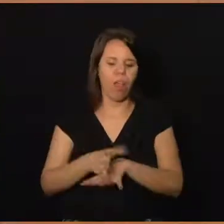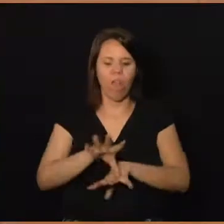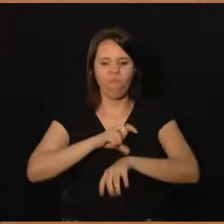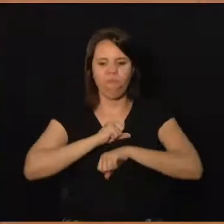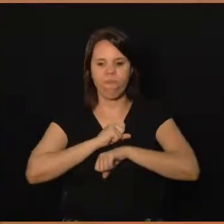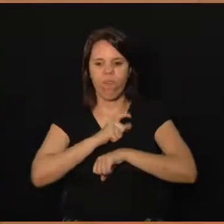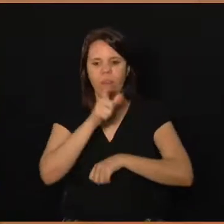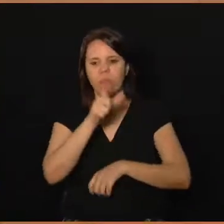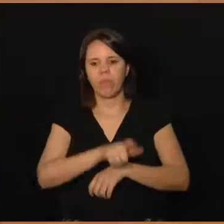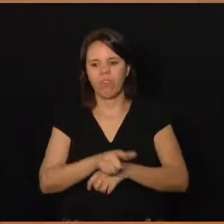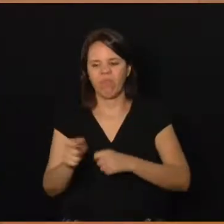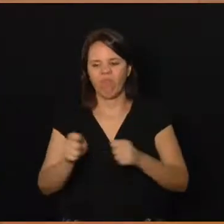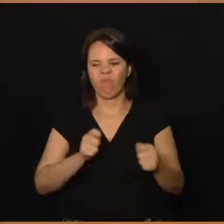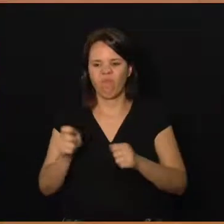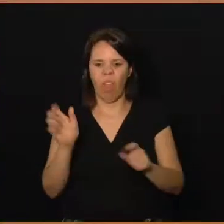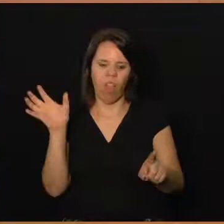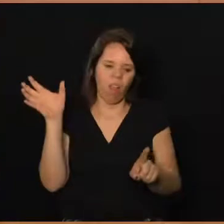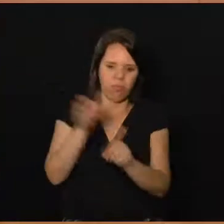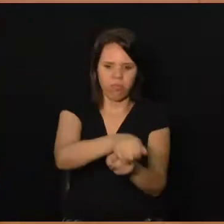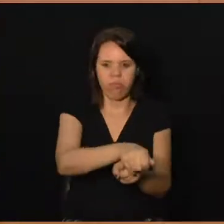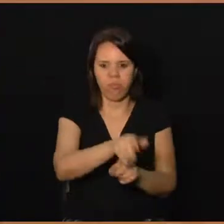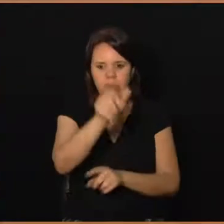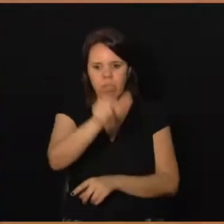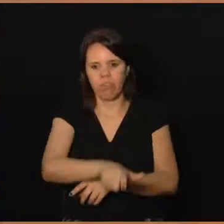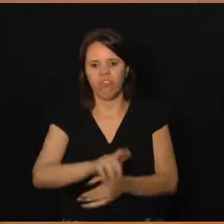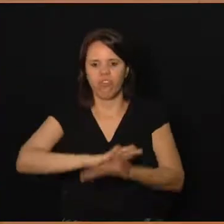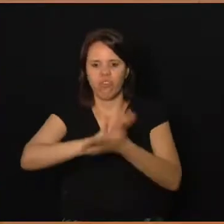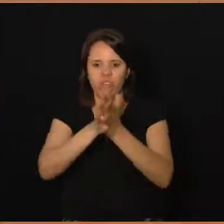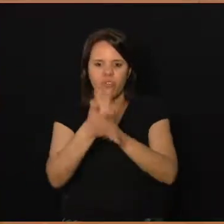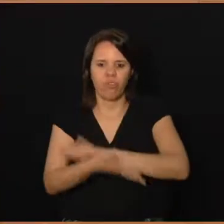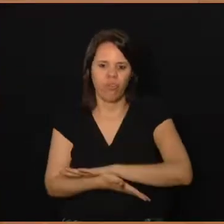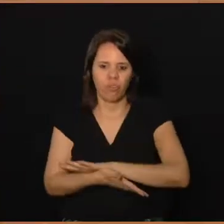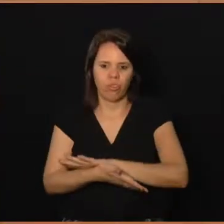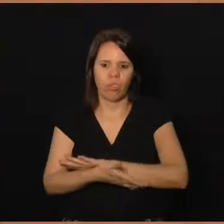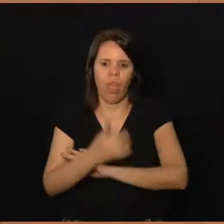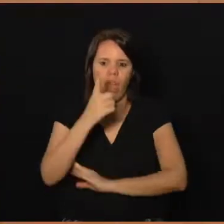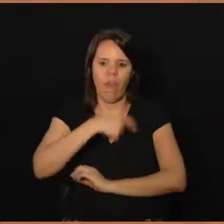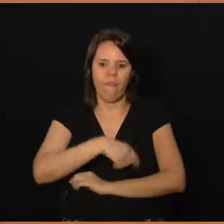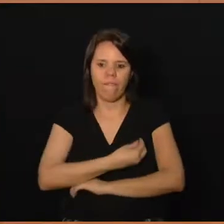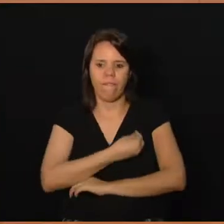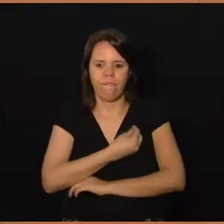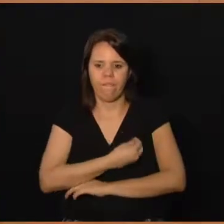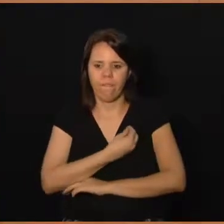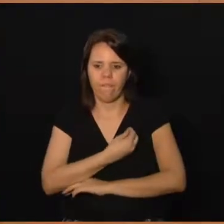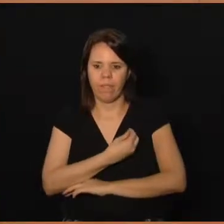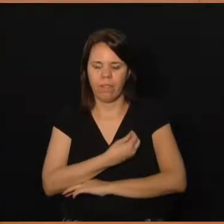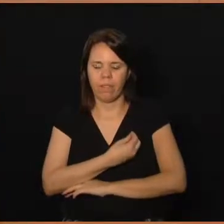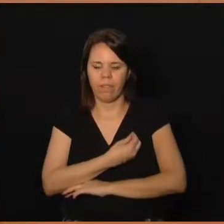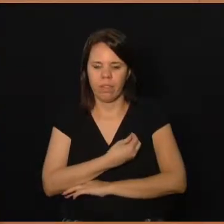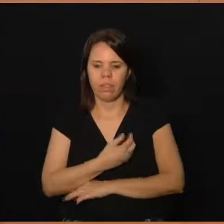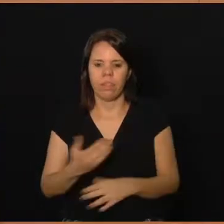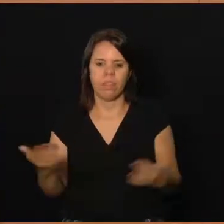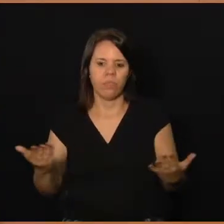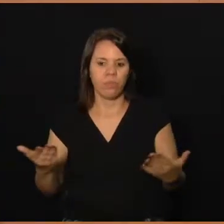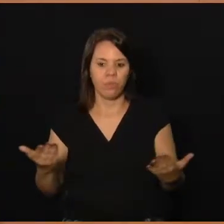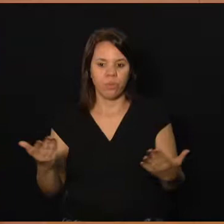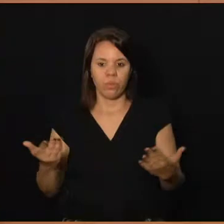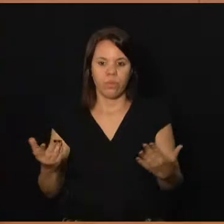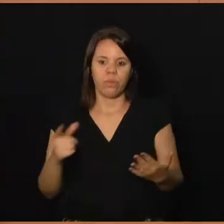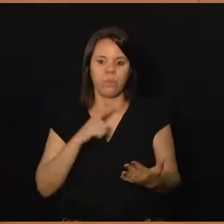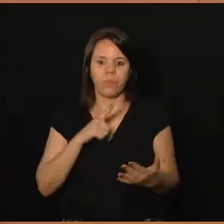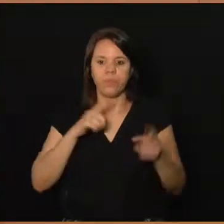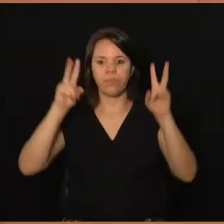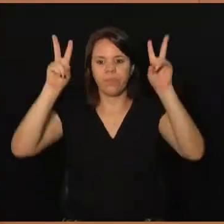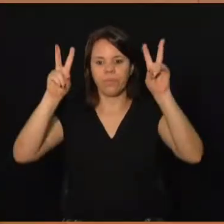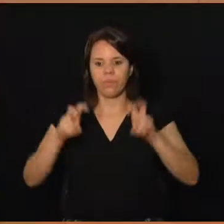conta e acaba aí destruindo o seu maior patrimônio, que é a vida. E hoje nós temos um